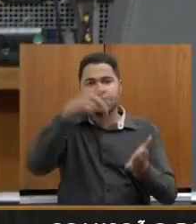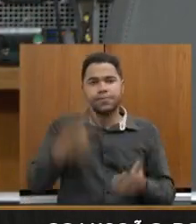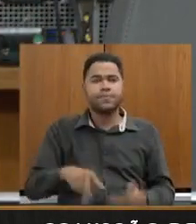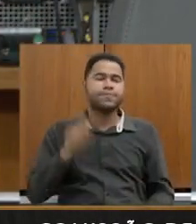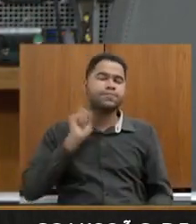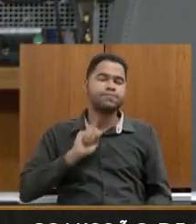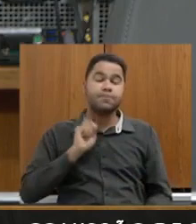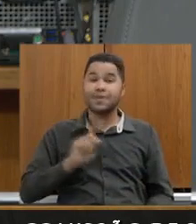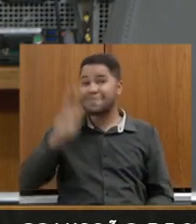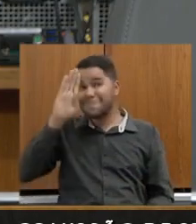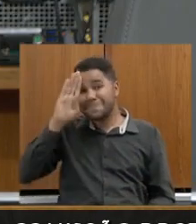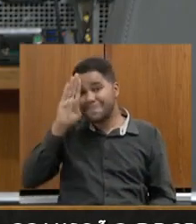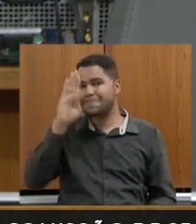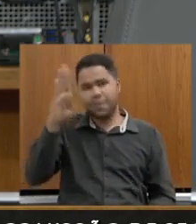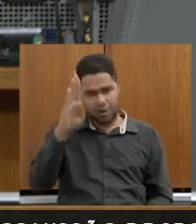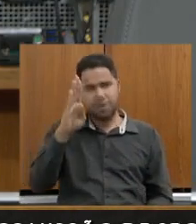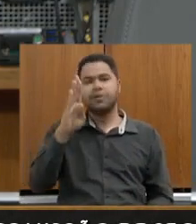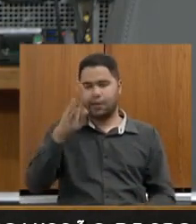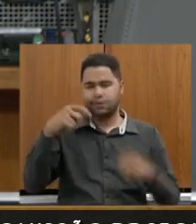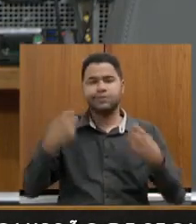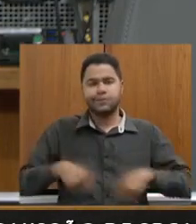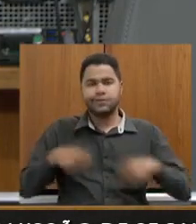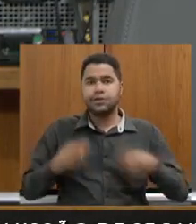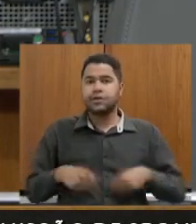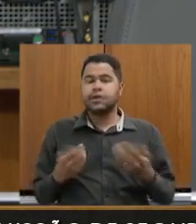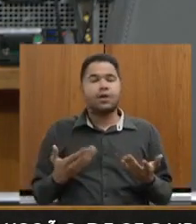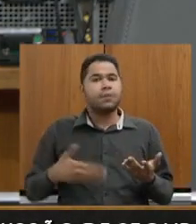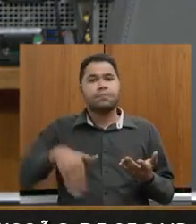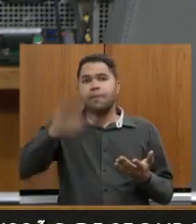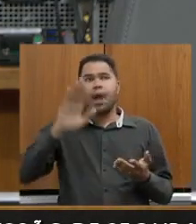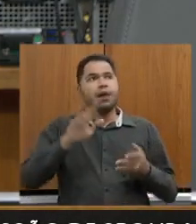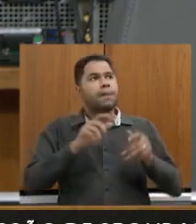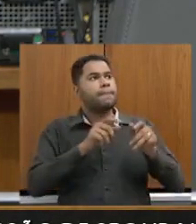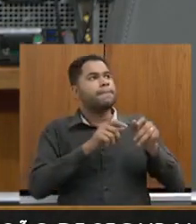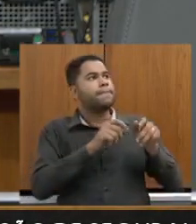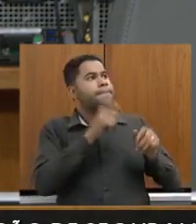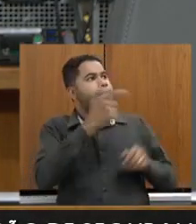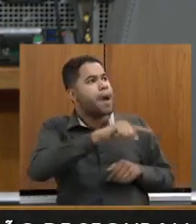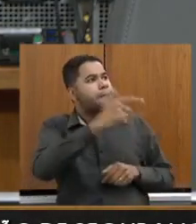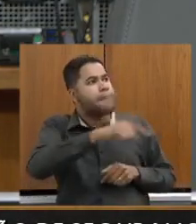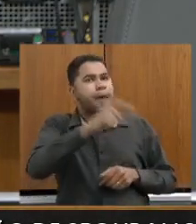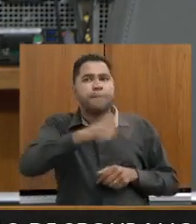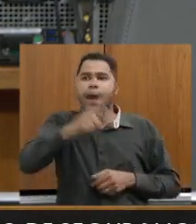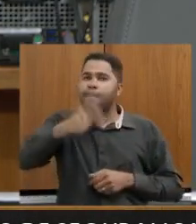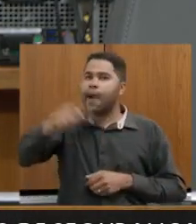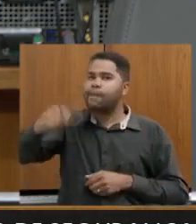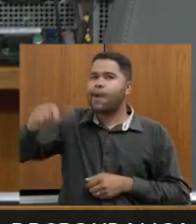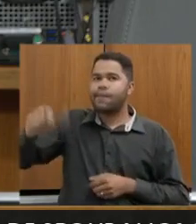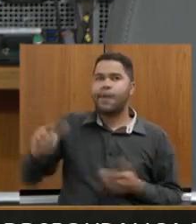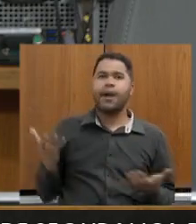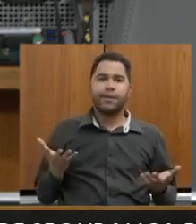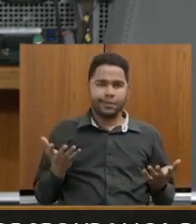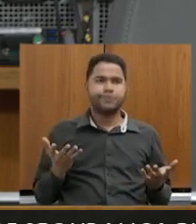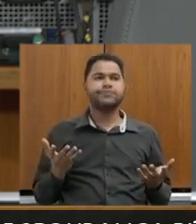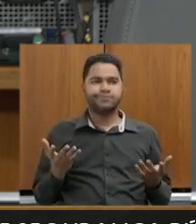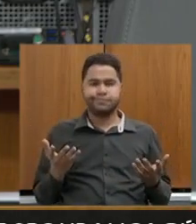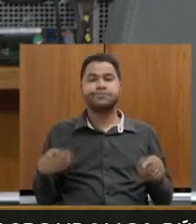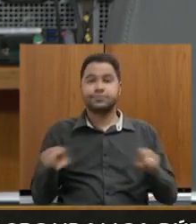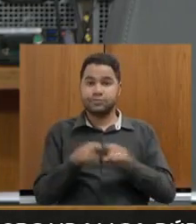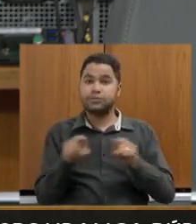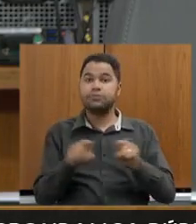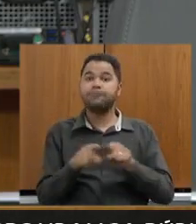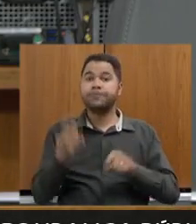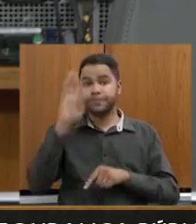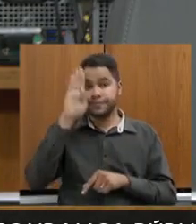Minas Gerais isso é prioridade porque é o primo que mais vem acontecendo ultimamente né E também